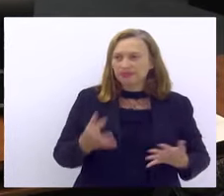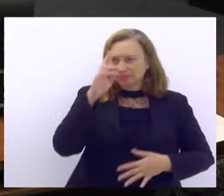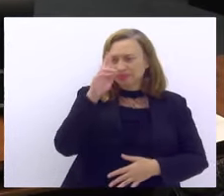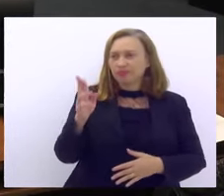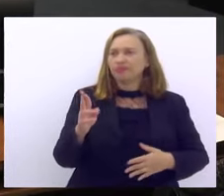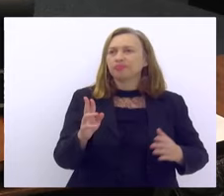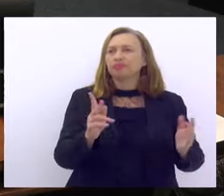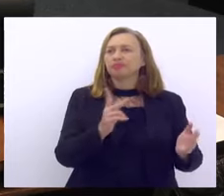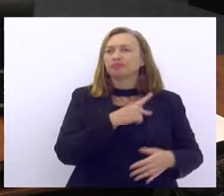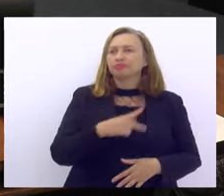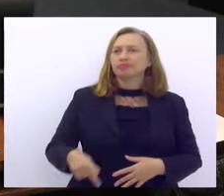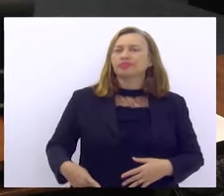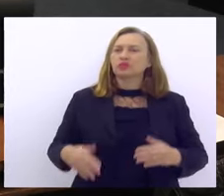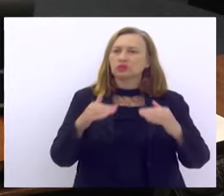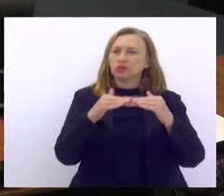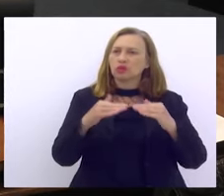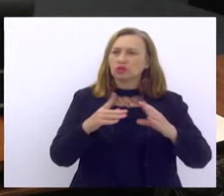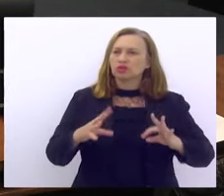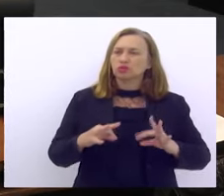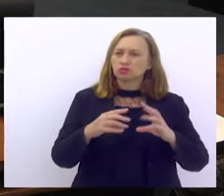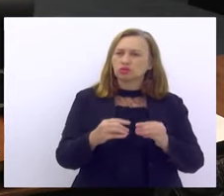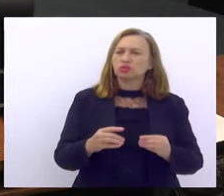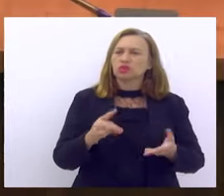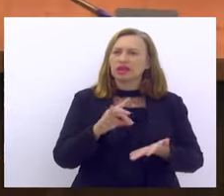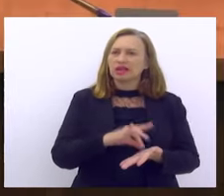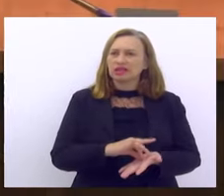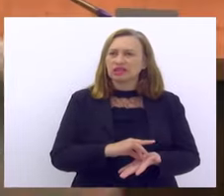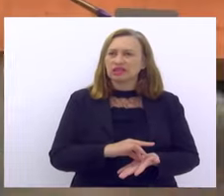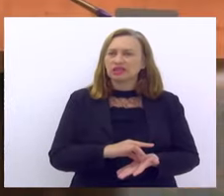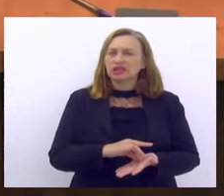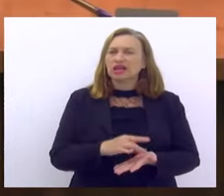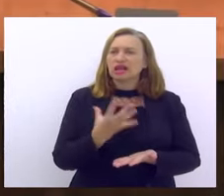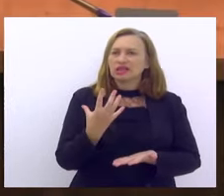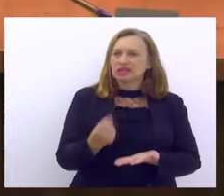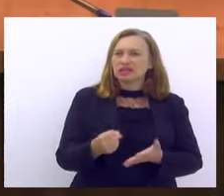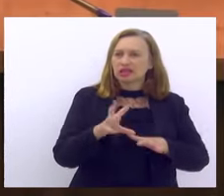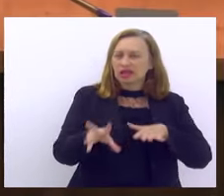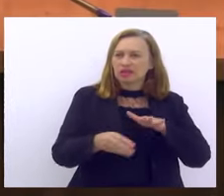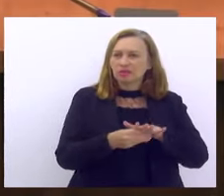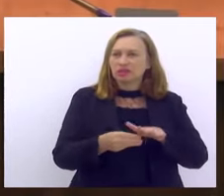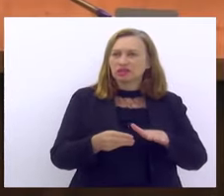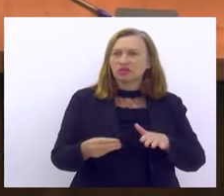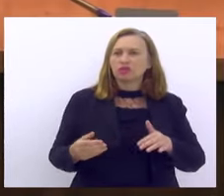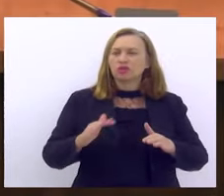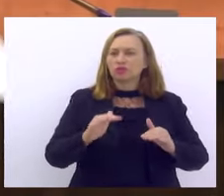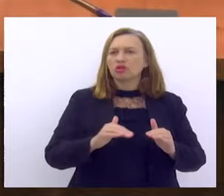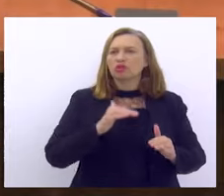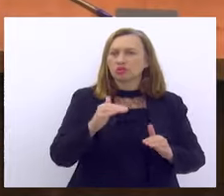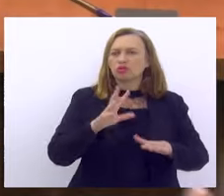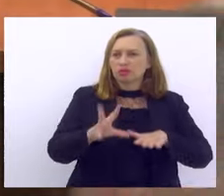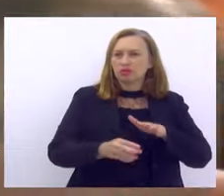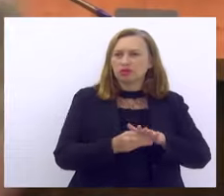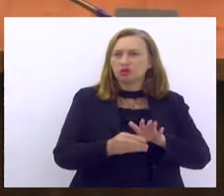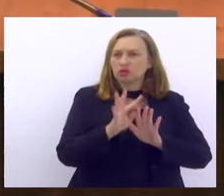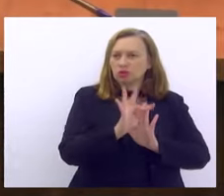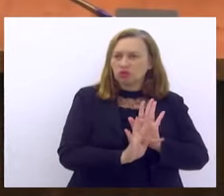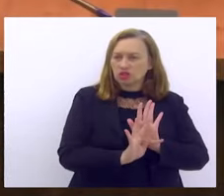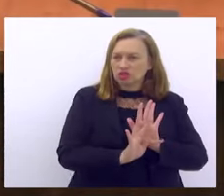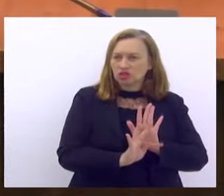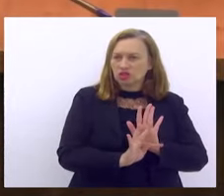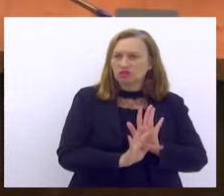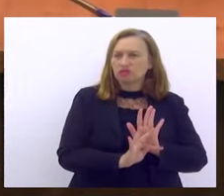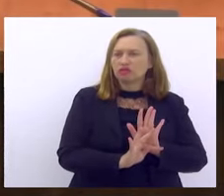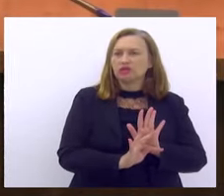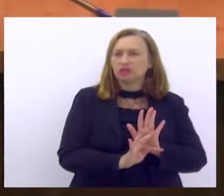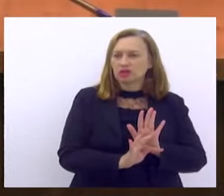as partes, na realidade, é acatar a emenda com subemenda. E aí o texto fica formatado da